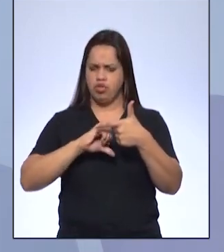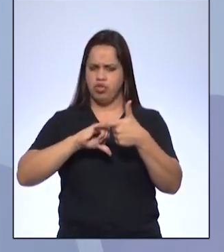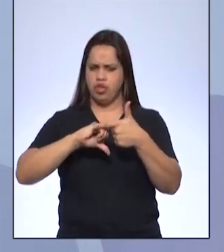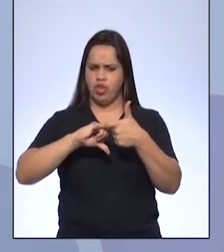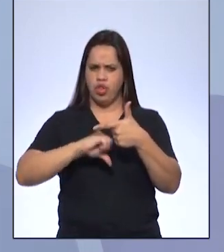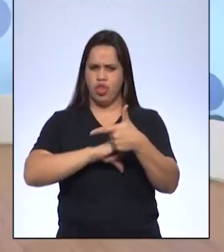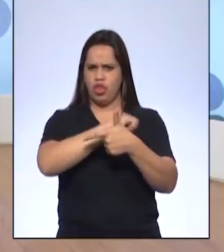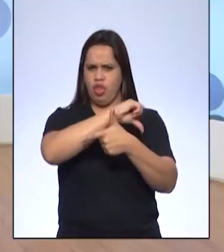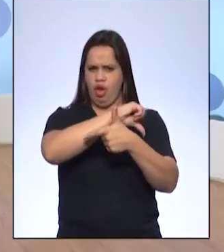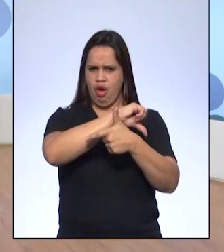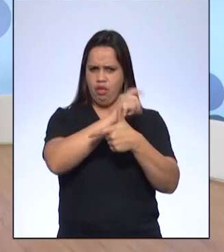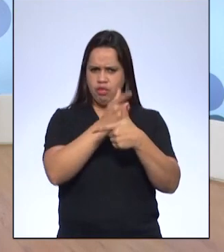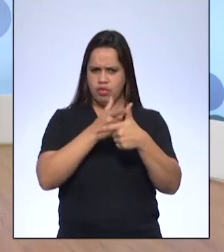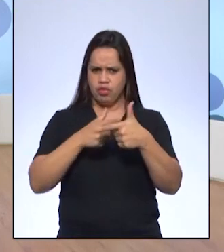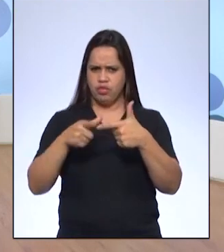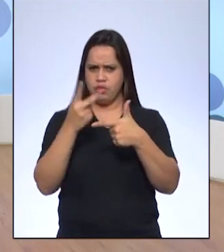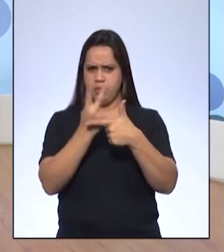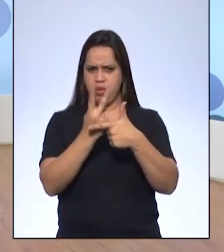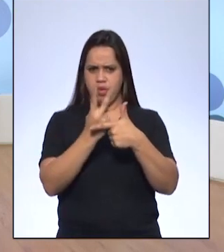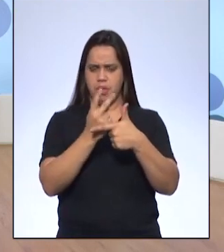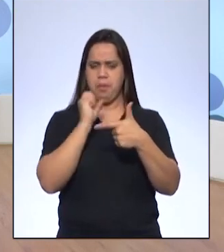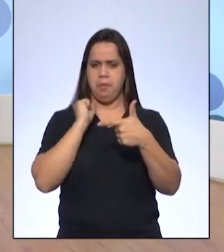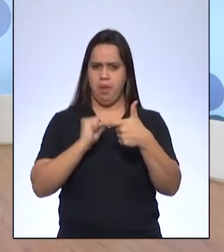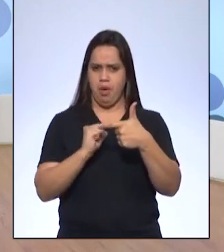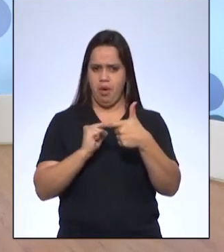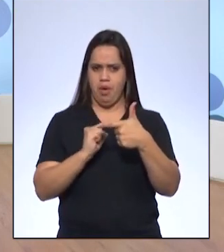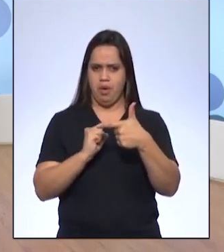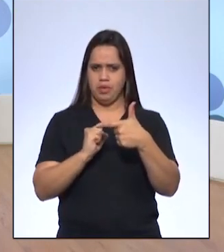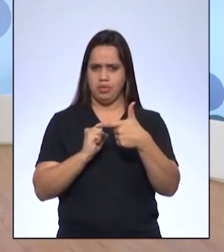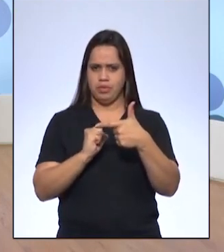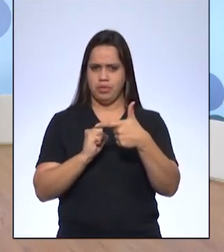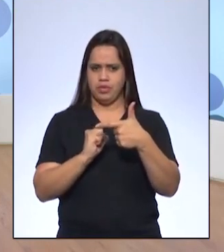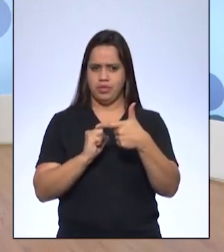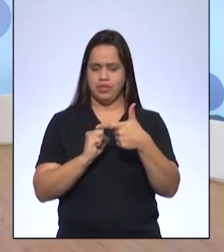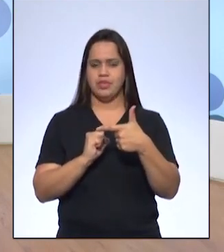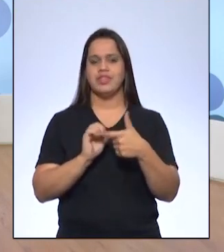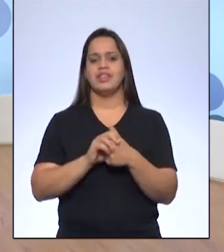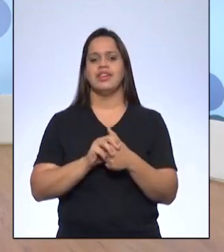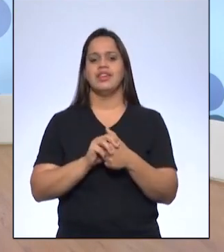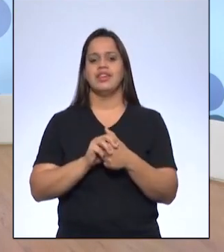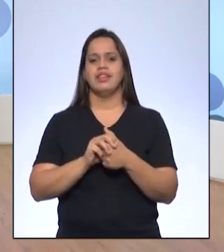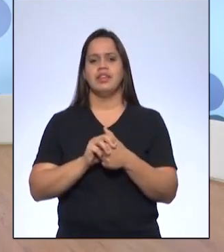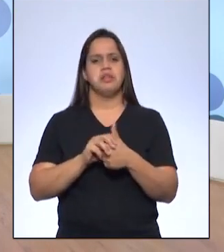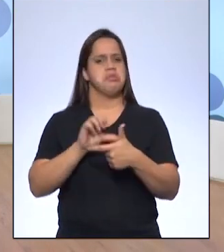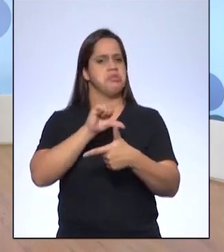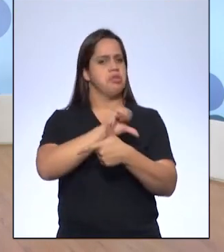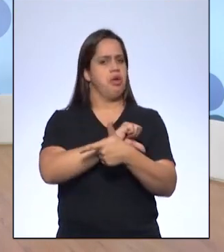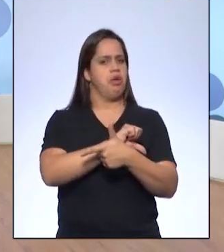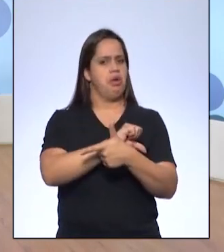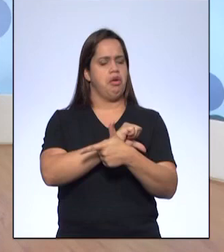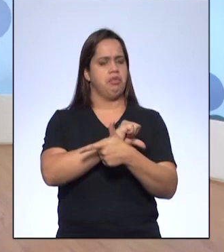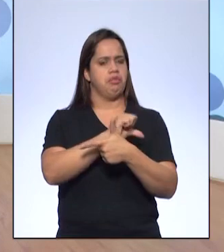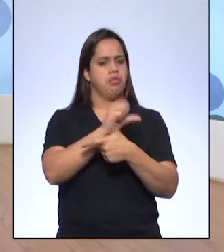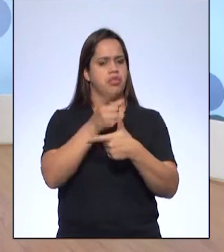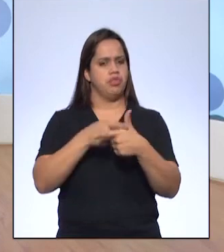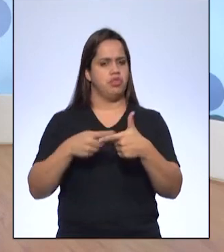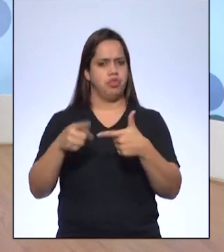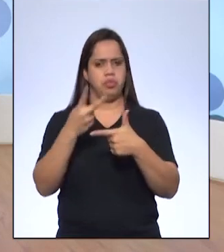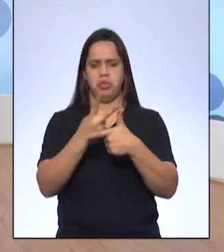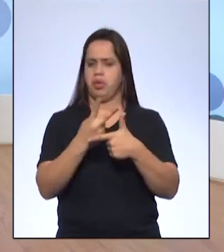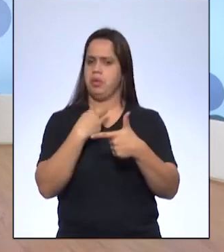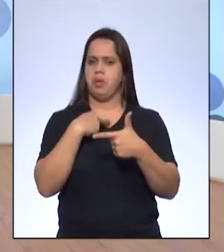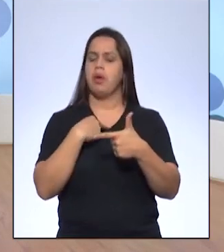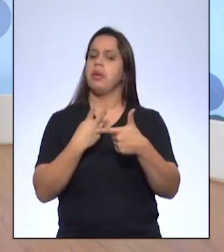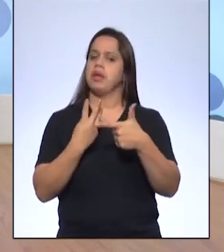Osmar, o 9 no microfone? O 9. Você ia fazer O 9 não pode ser por 2, não, Alessandra. Mas ele pode ser pelo quê?